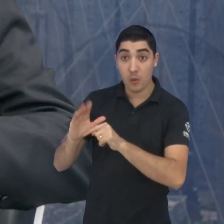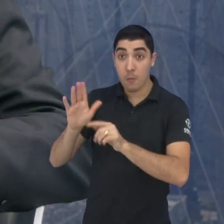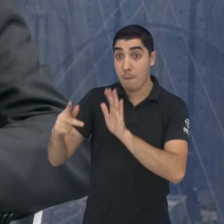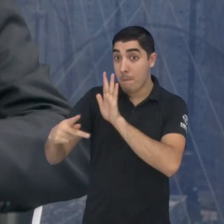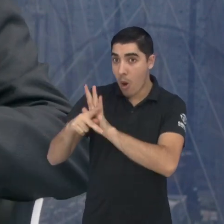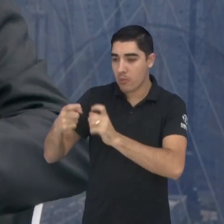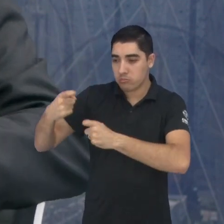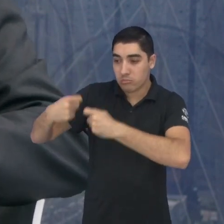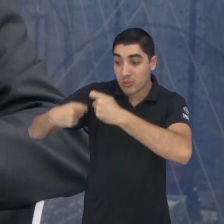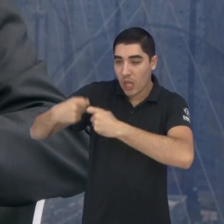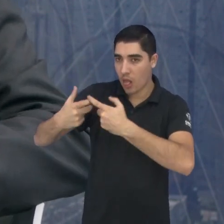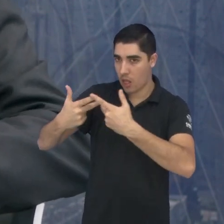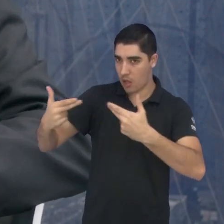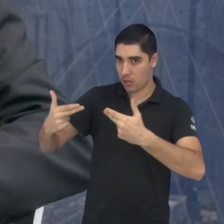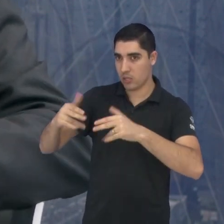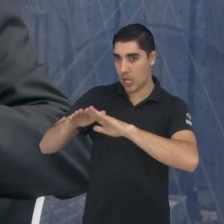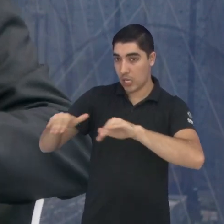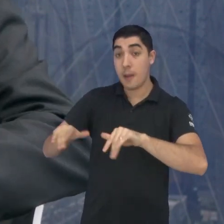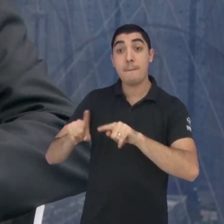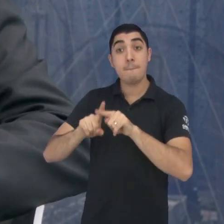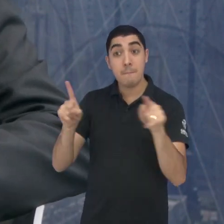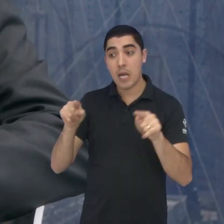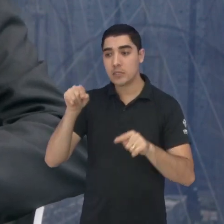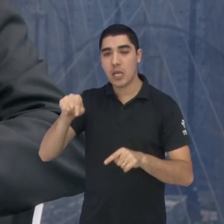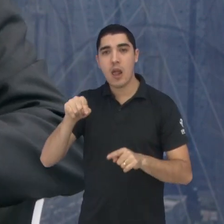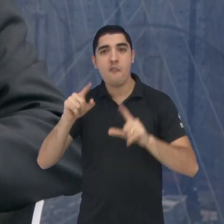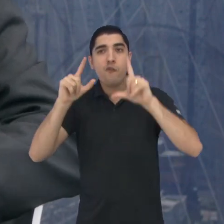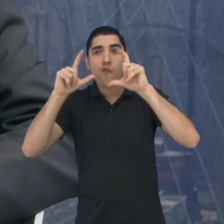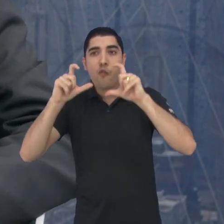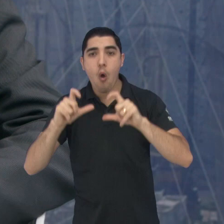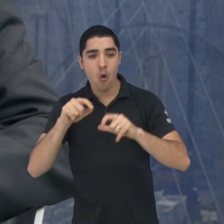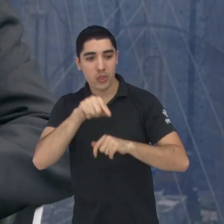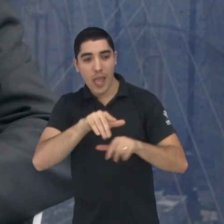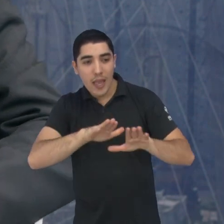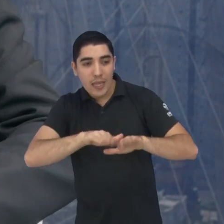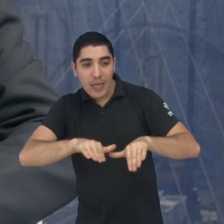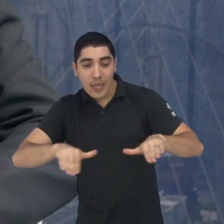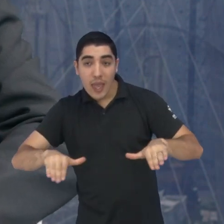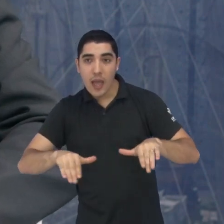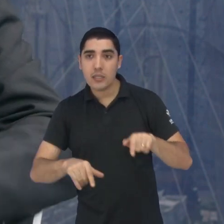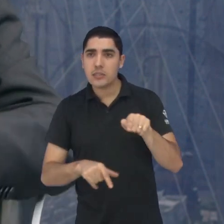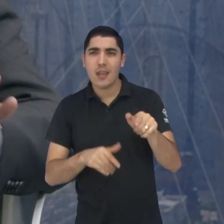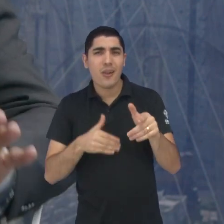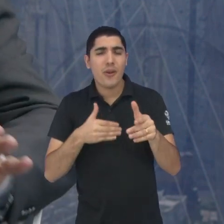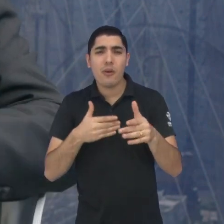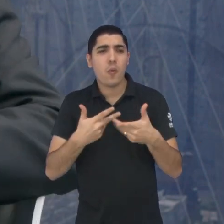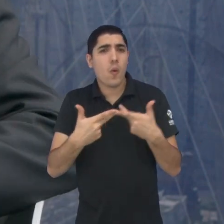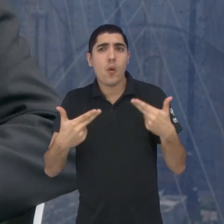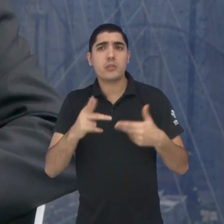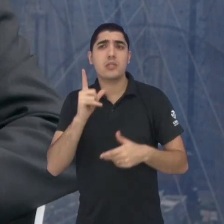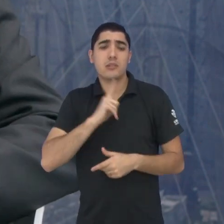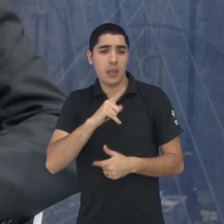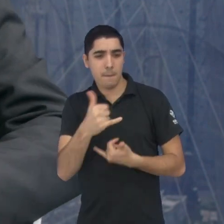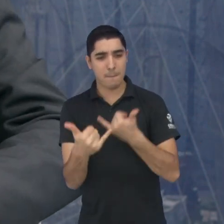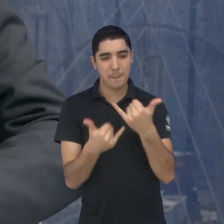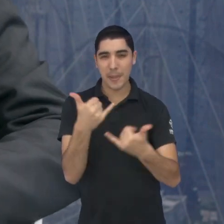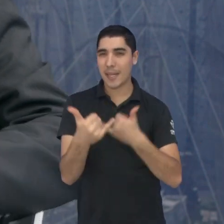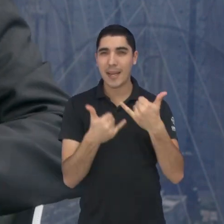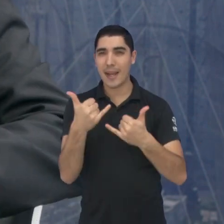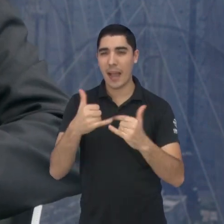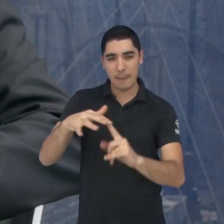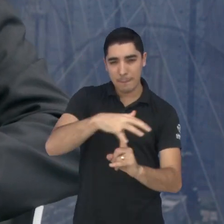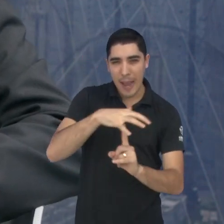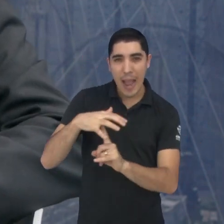essas pessoas também compartilham imagens de crianças em situações das mais rotineiras. Crianças brincando em parque, crianças